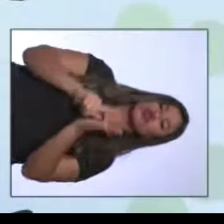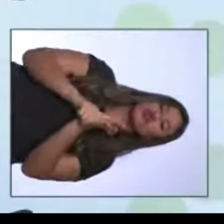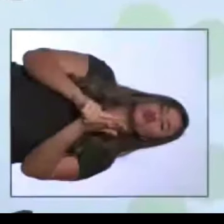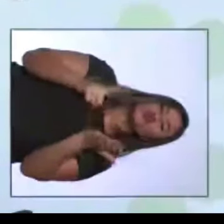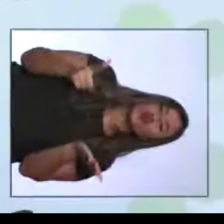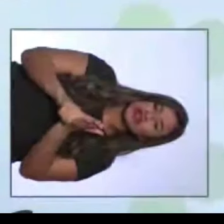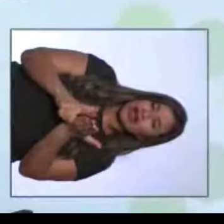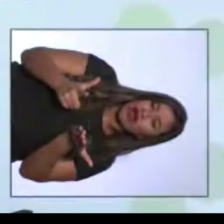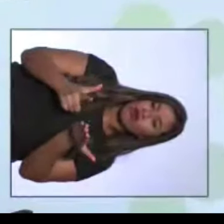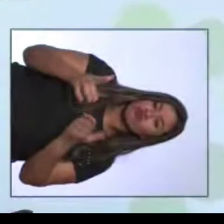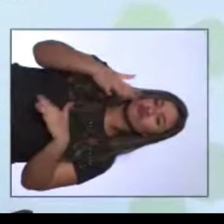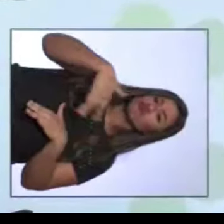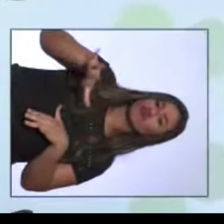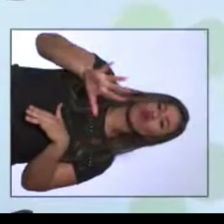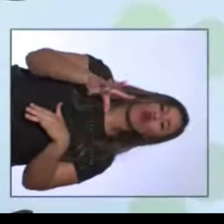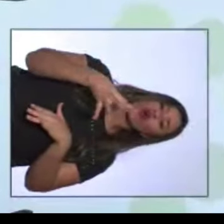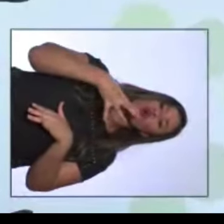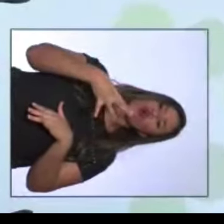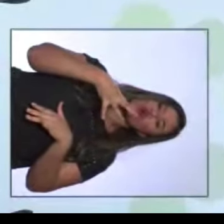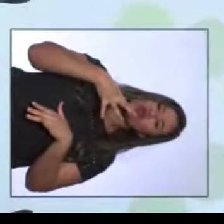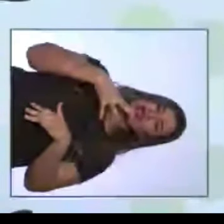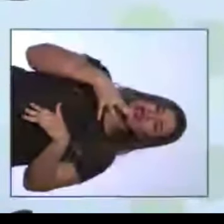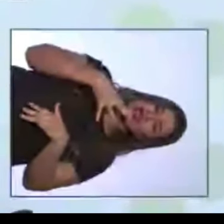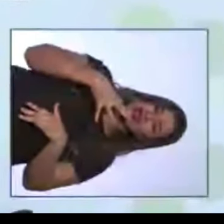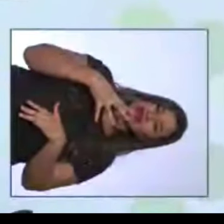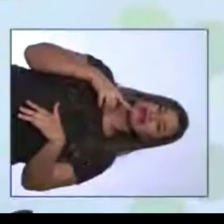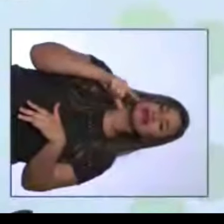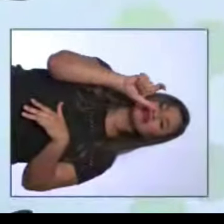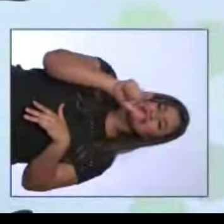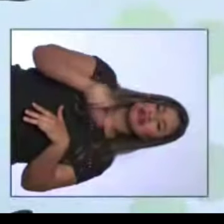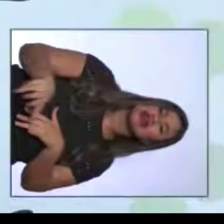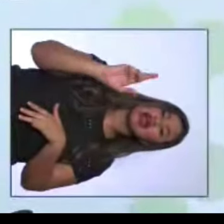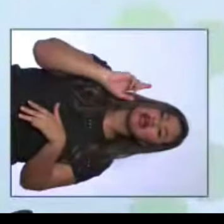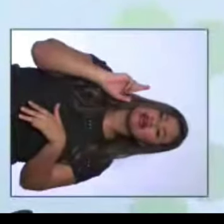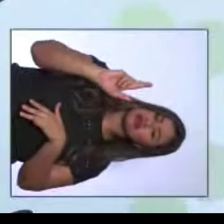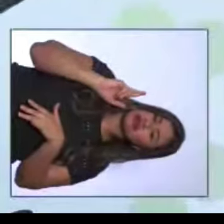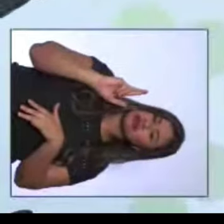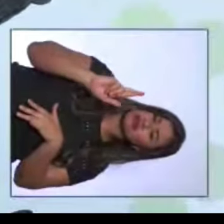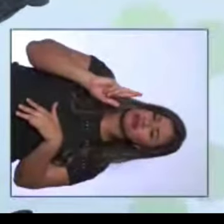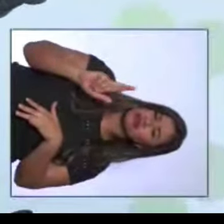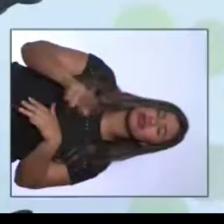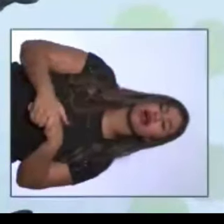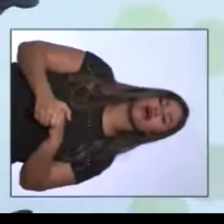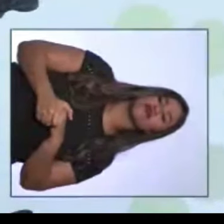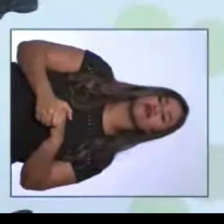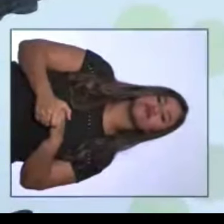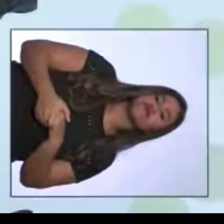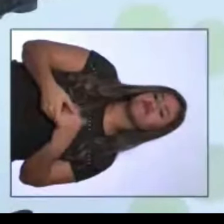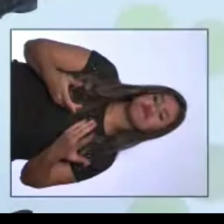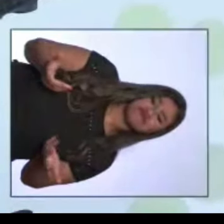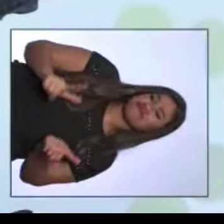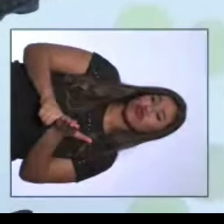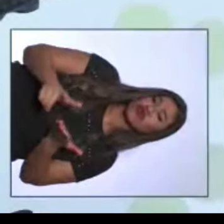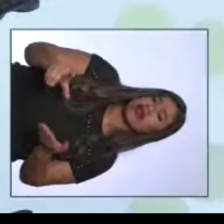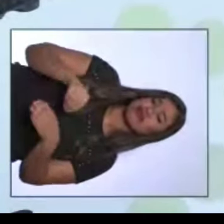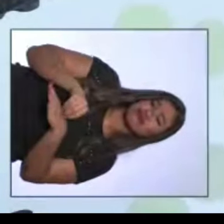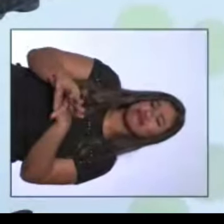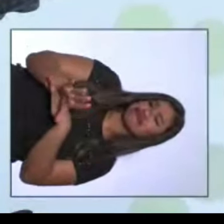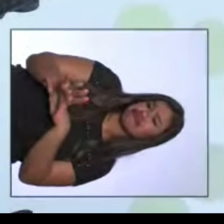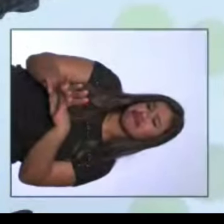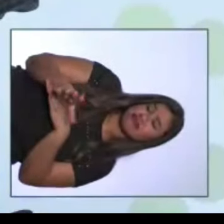tenha credibilidade, né? Que passe por um jornalista responsável. Então, qual jornal eu indico?